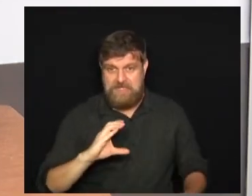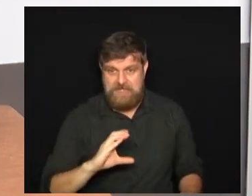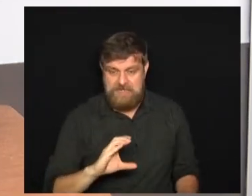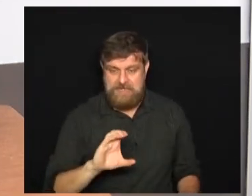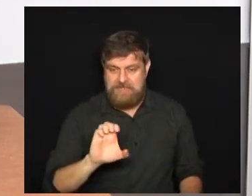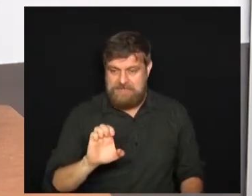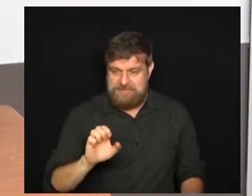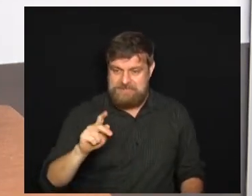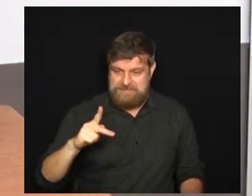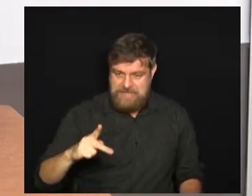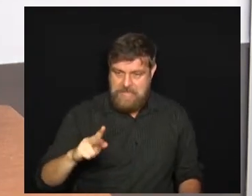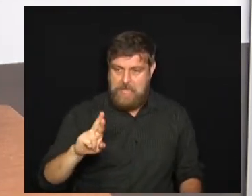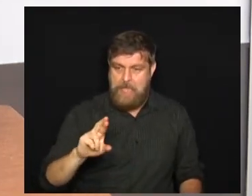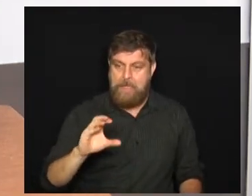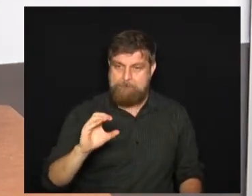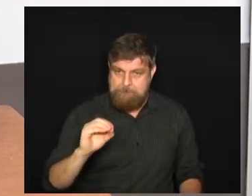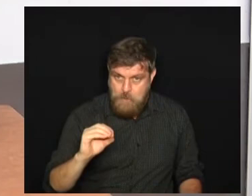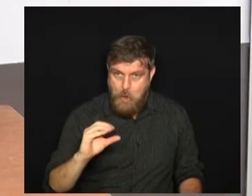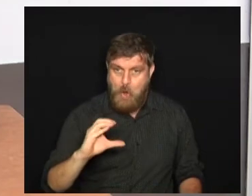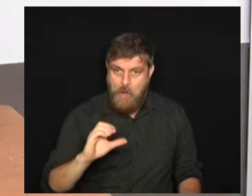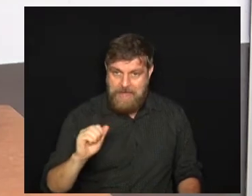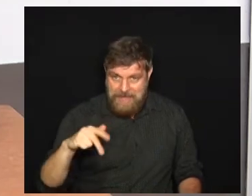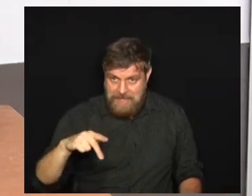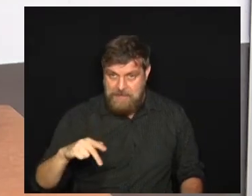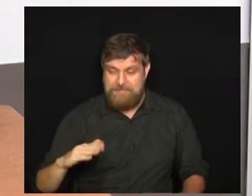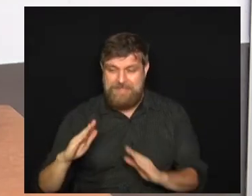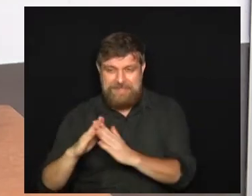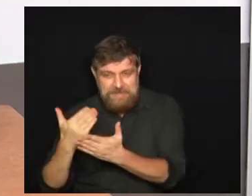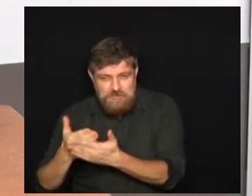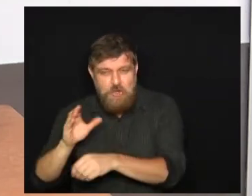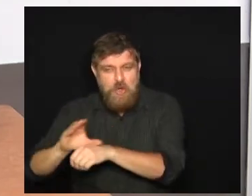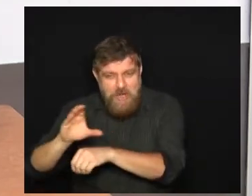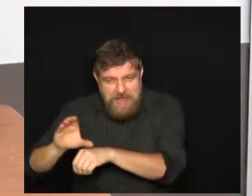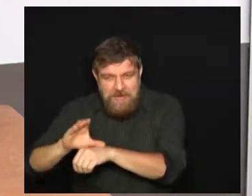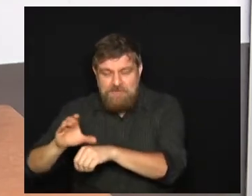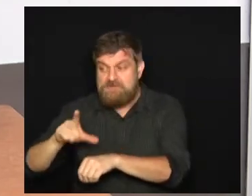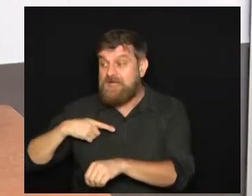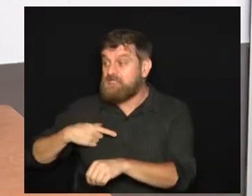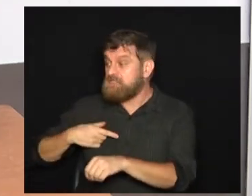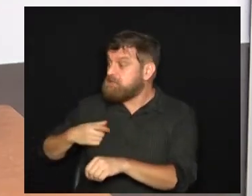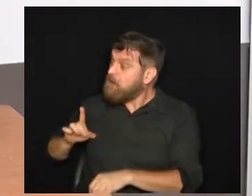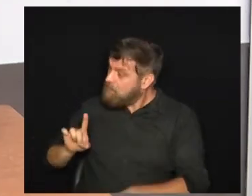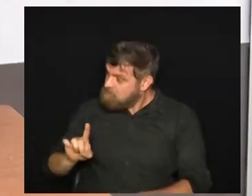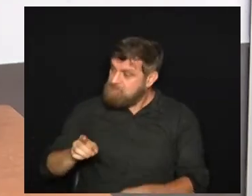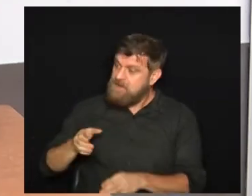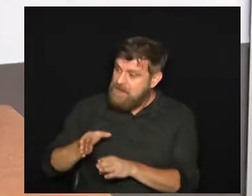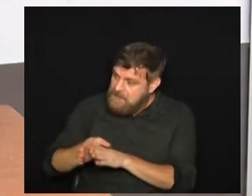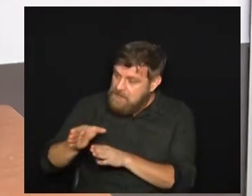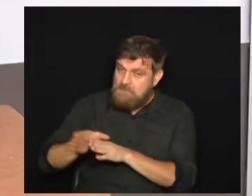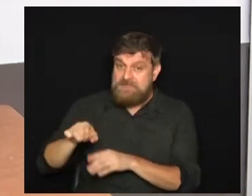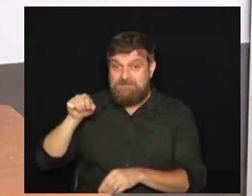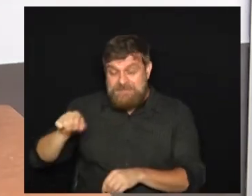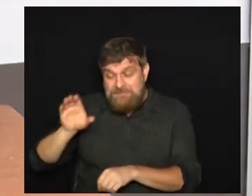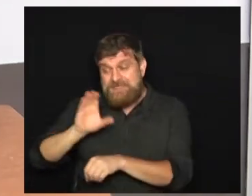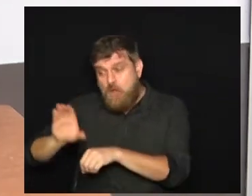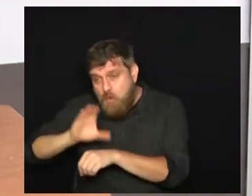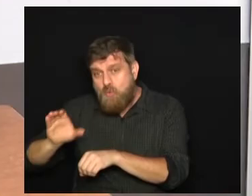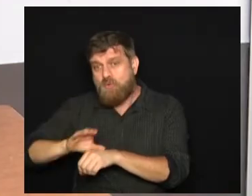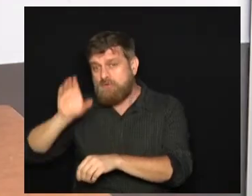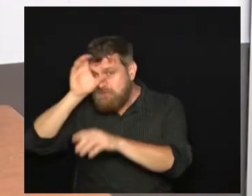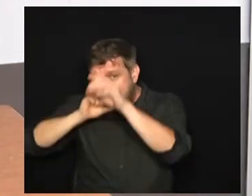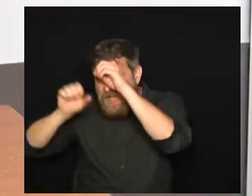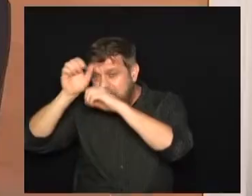para a qualificação. Então, tem alguns cursos que a gente pode encaminhar para que ela se qualifique para as próximas